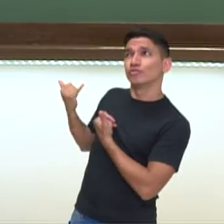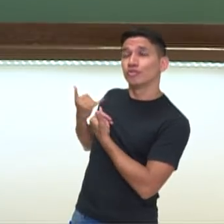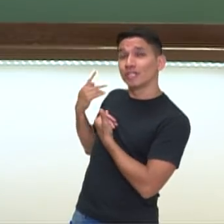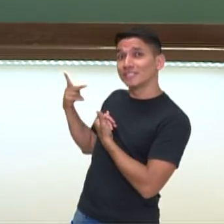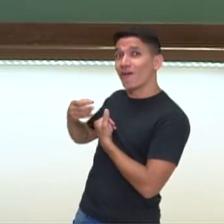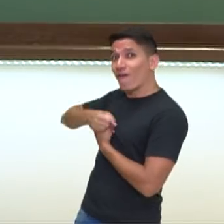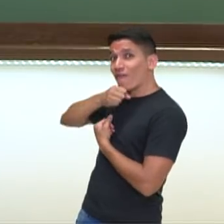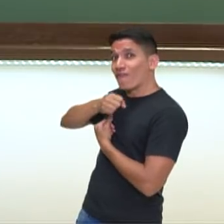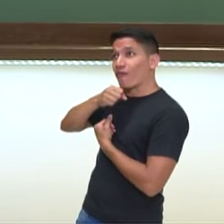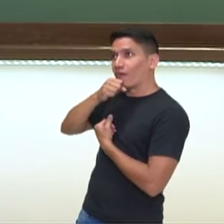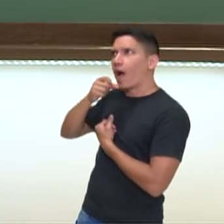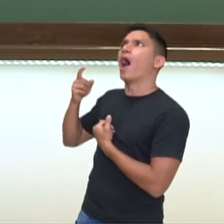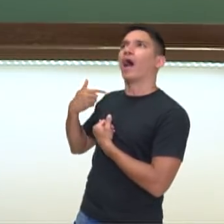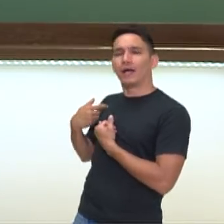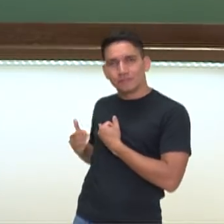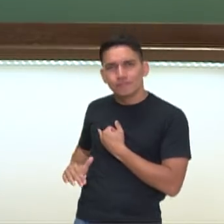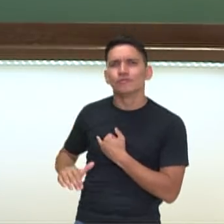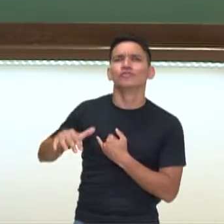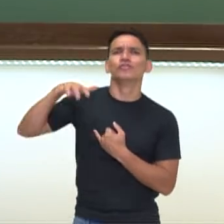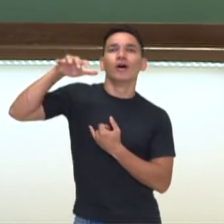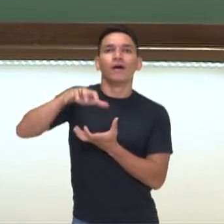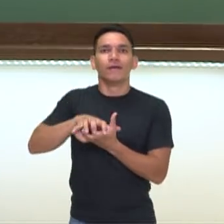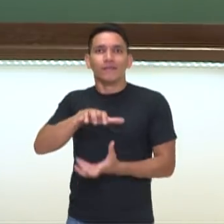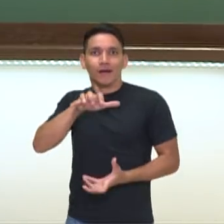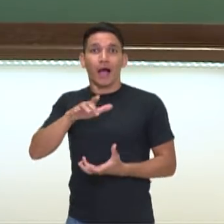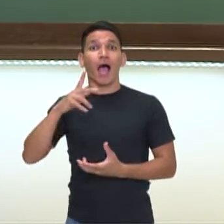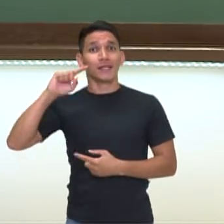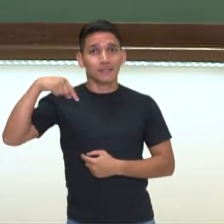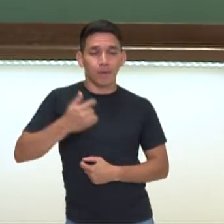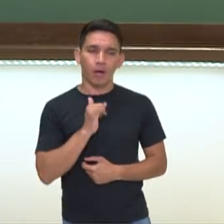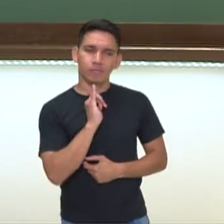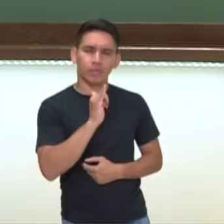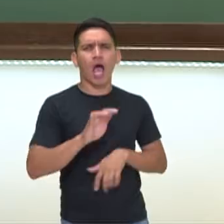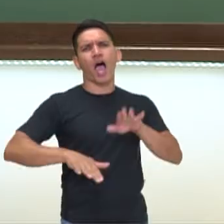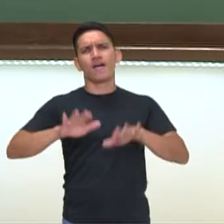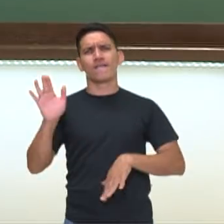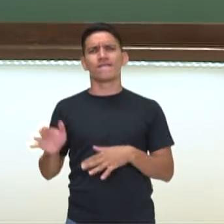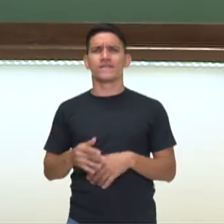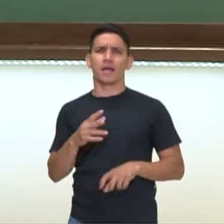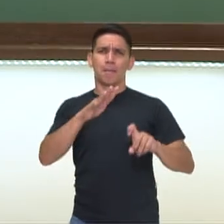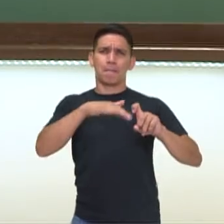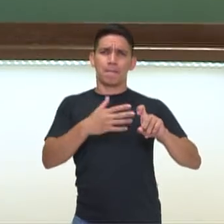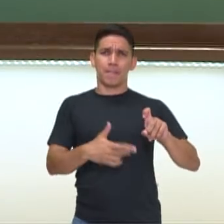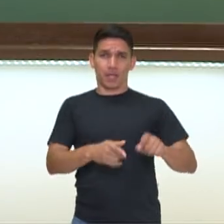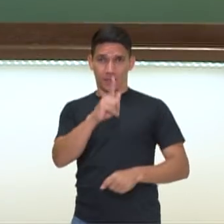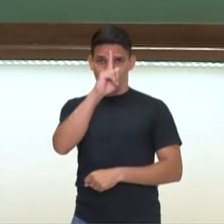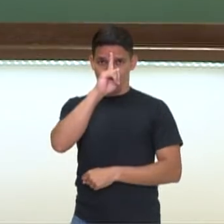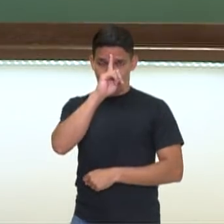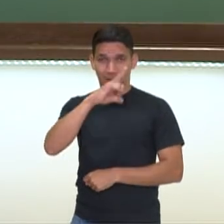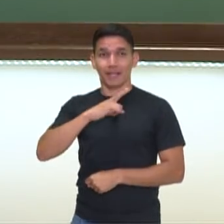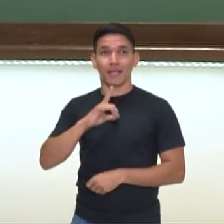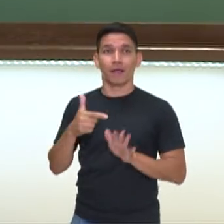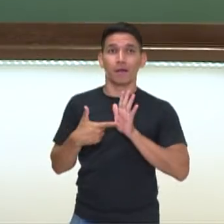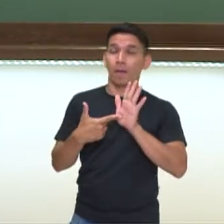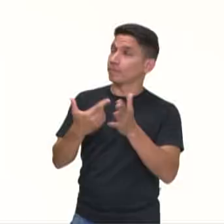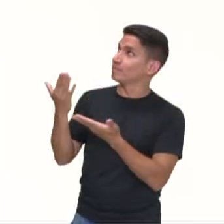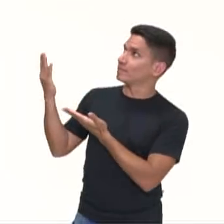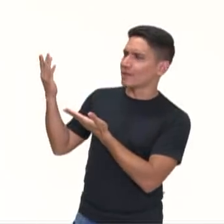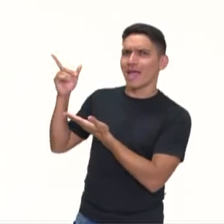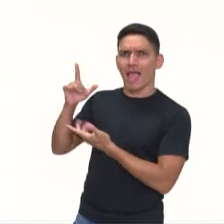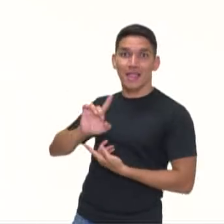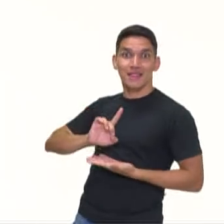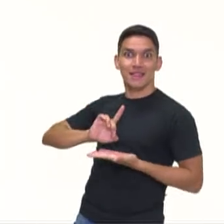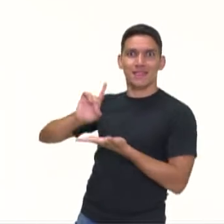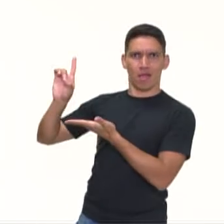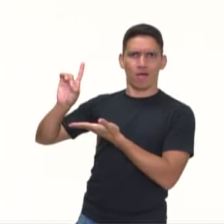seus avós. E algumas vezes, no caso da mitologia grega, que é uma das mais conhecidas, inclusive temos uma imagem aqui de um deus grego, de